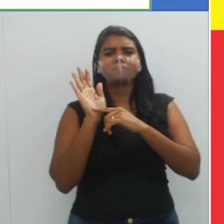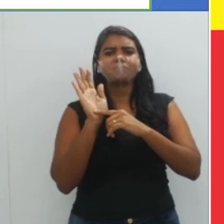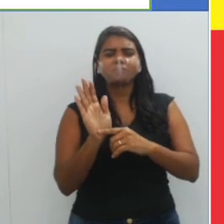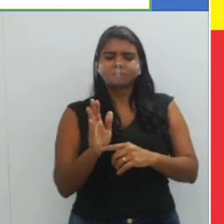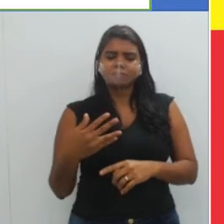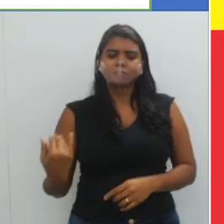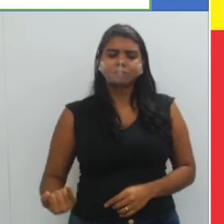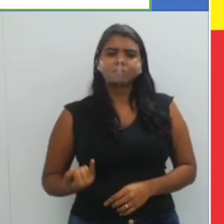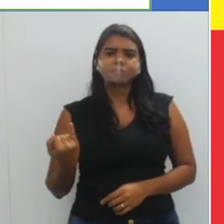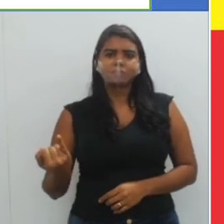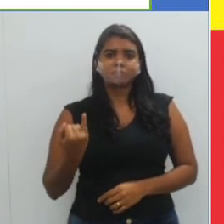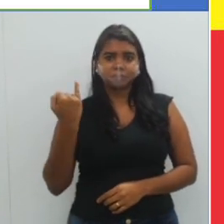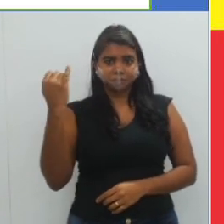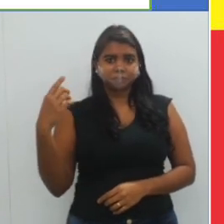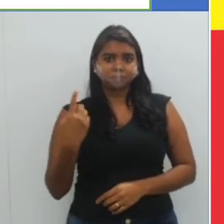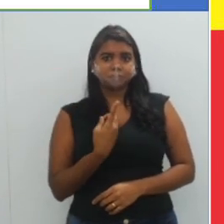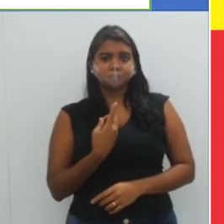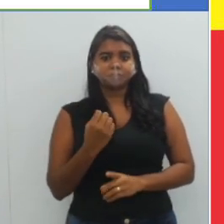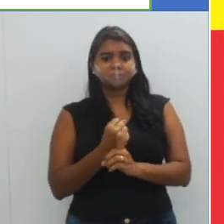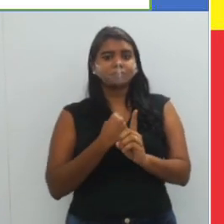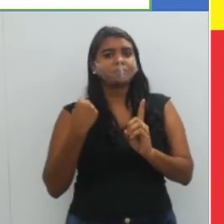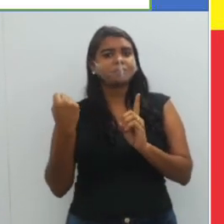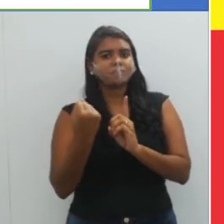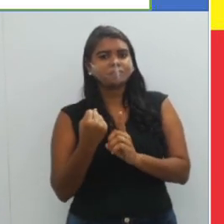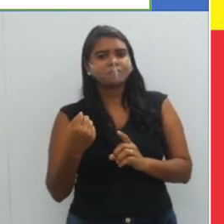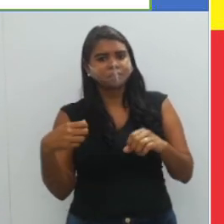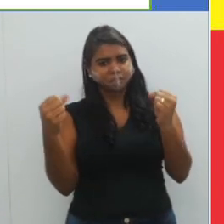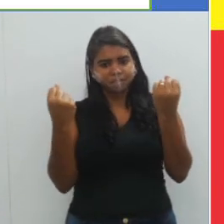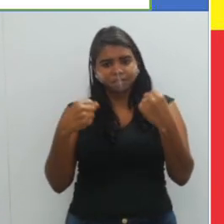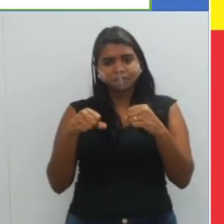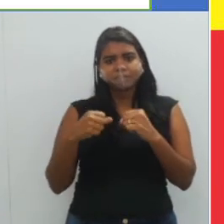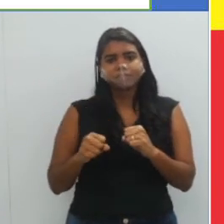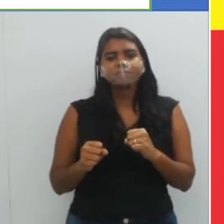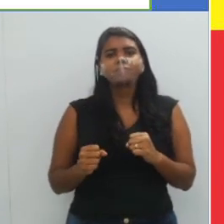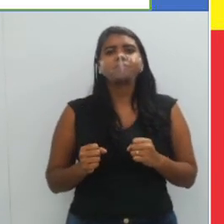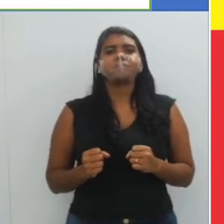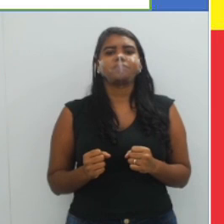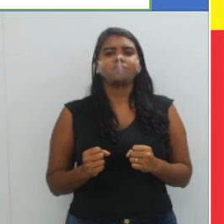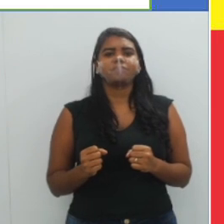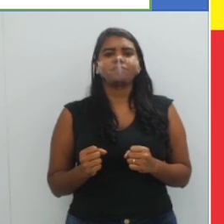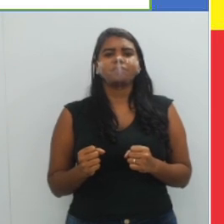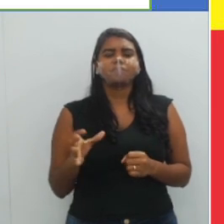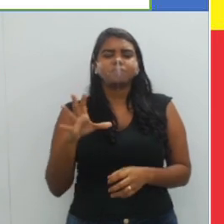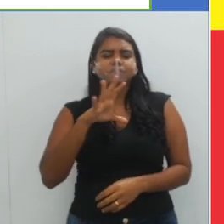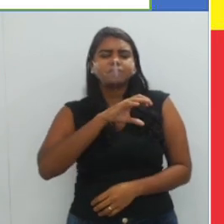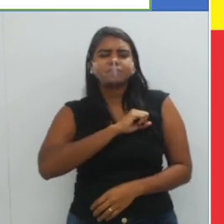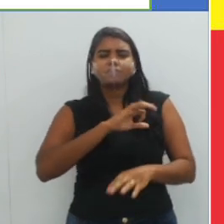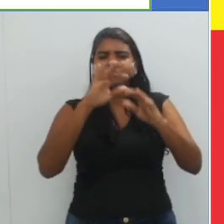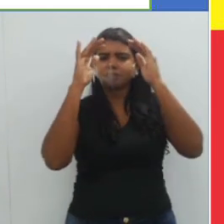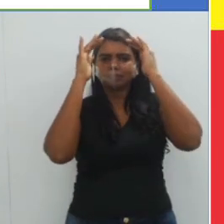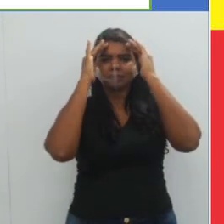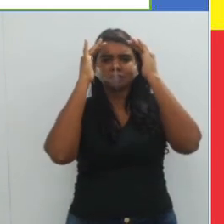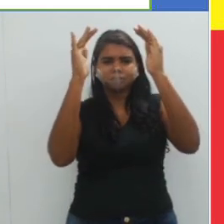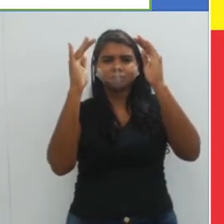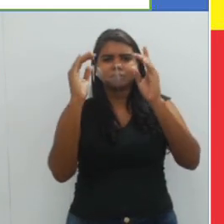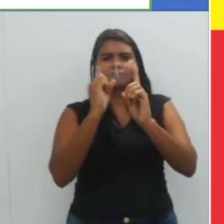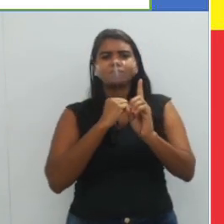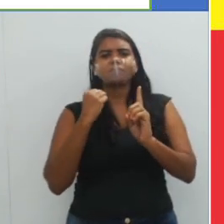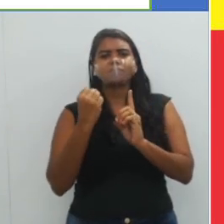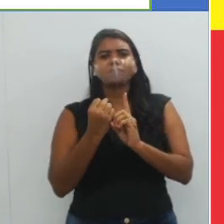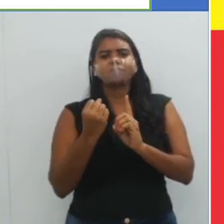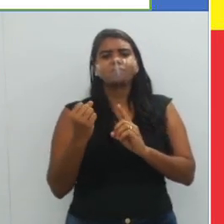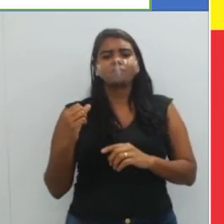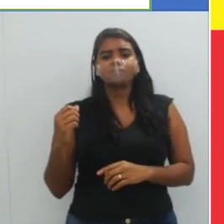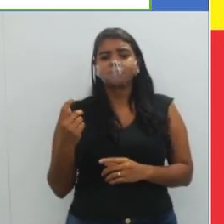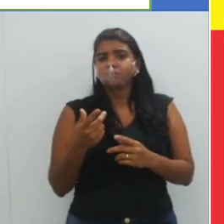tipo de atitude é fundamental para a nossa sociedade, que precisa de indivíduos com muito mais amor, respeito,